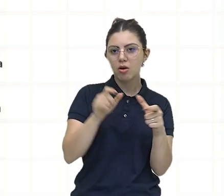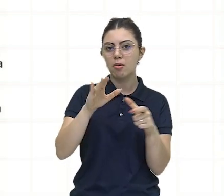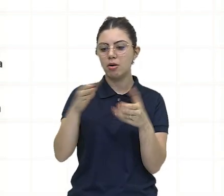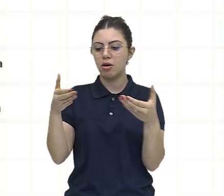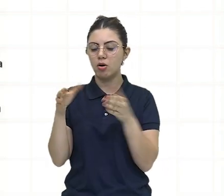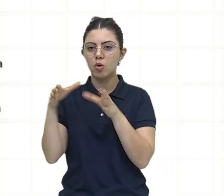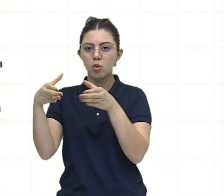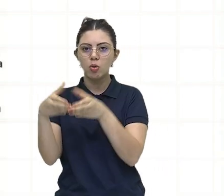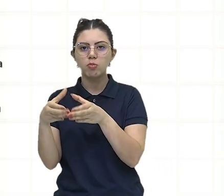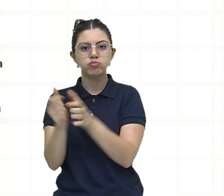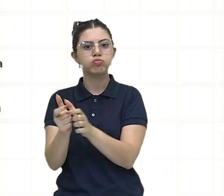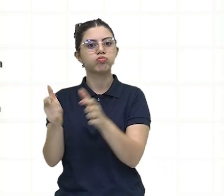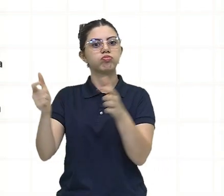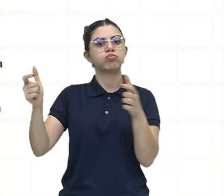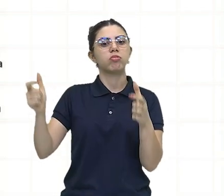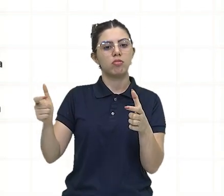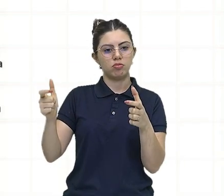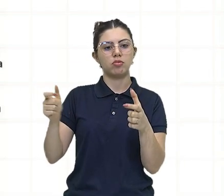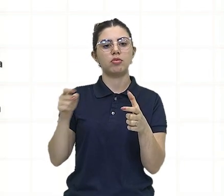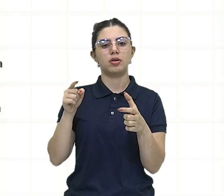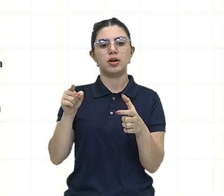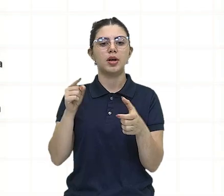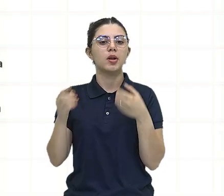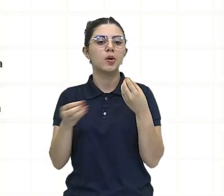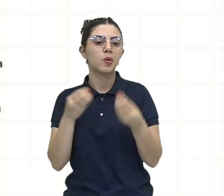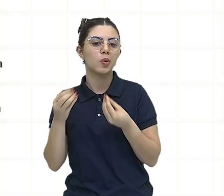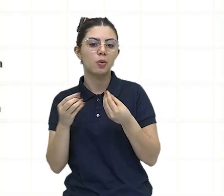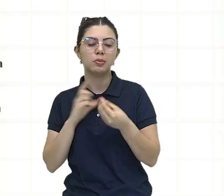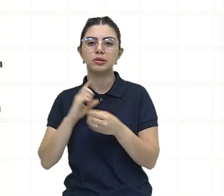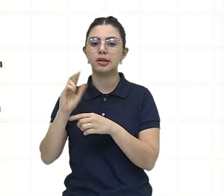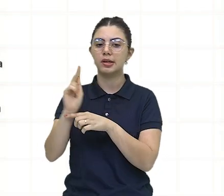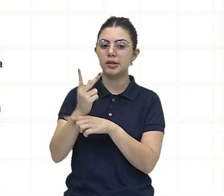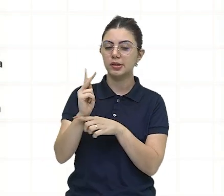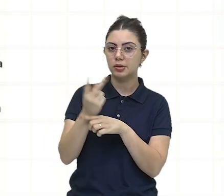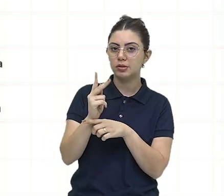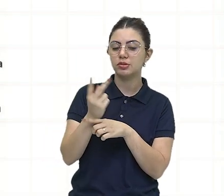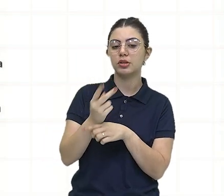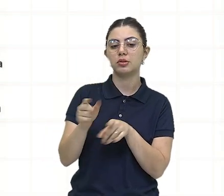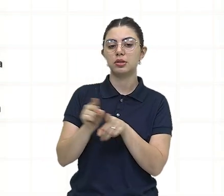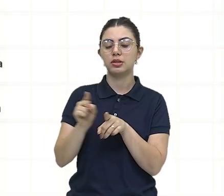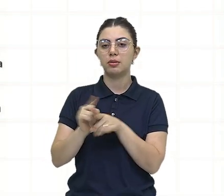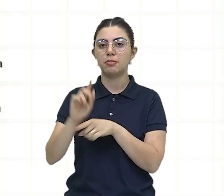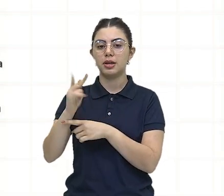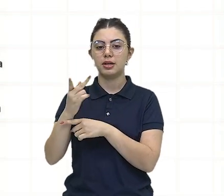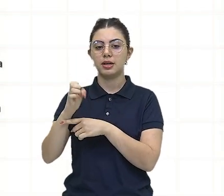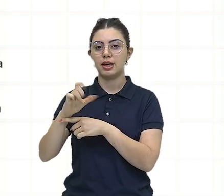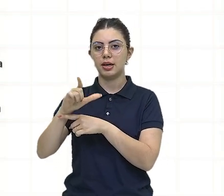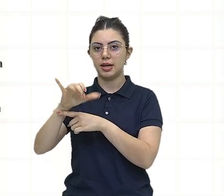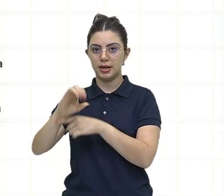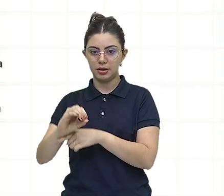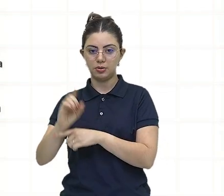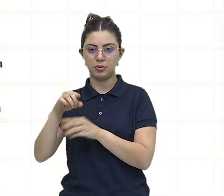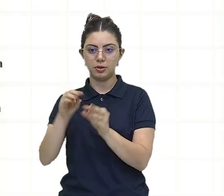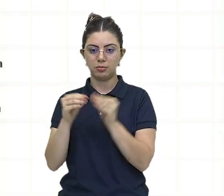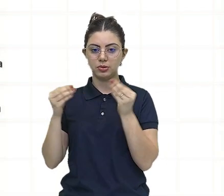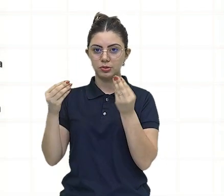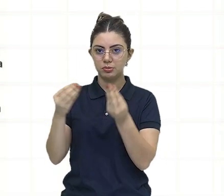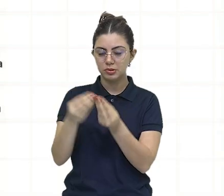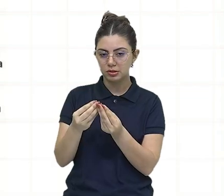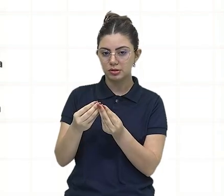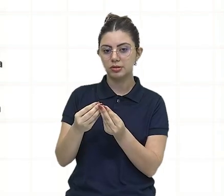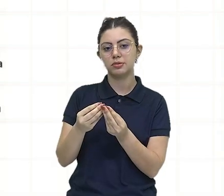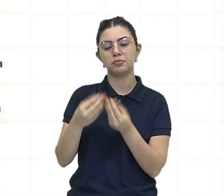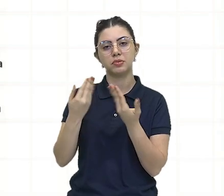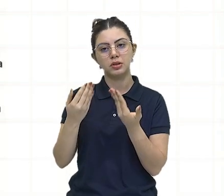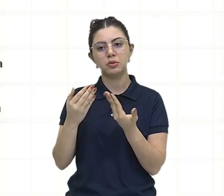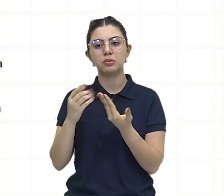às da Terra e são compostos principalmente, né, por hidrogênio e hélio, com uma pequena fração de